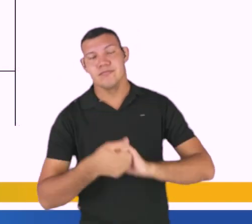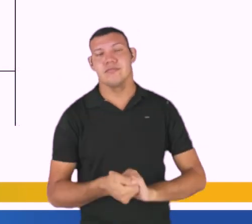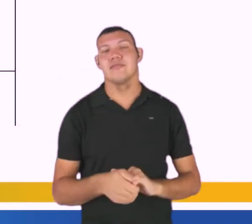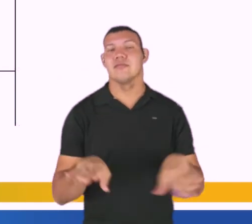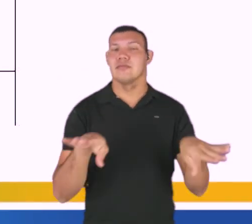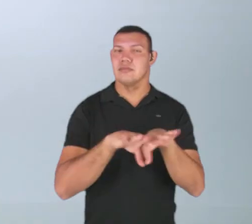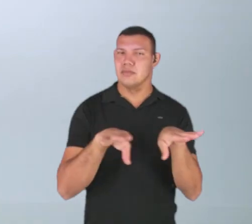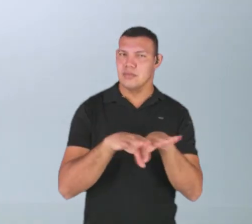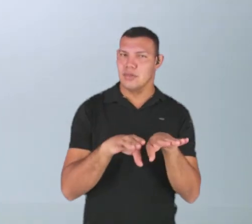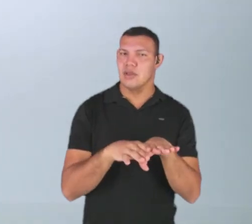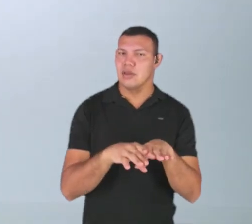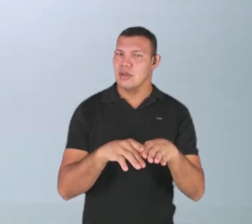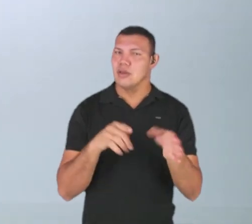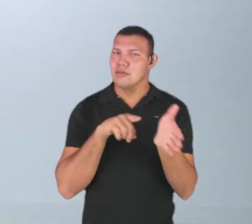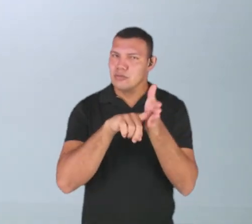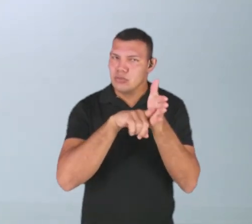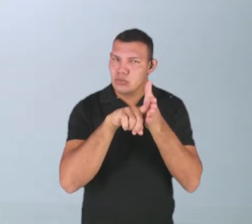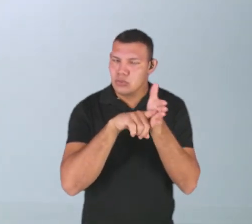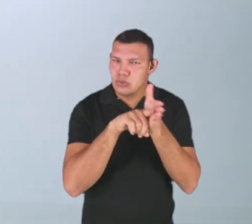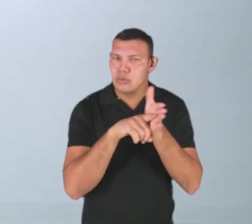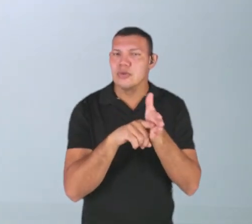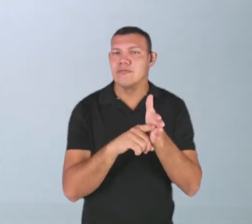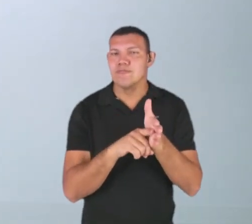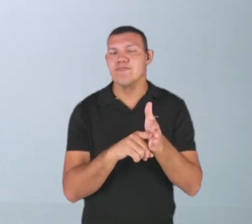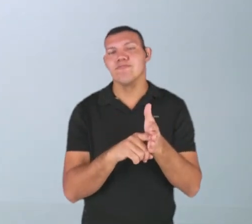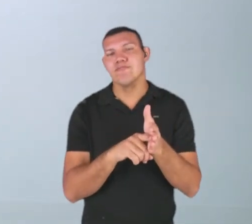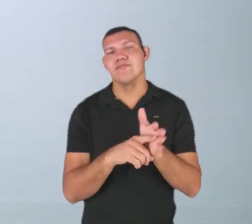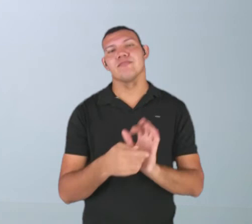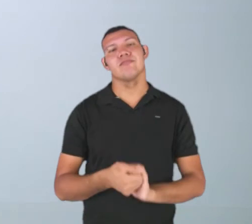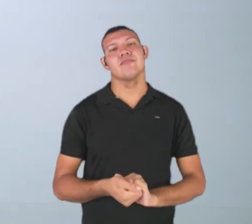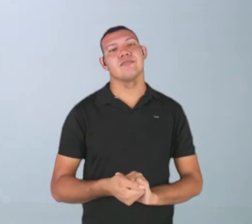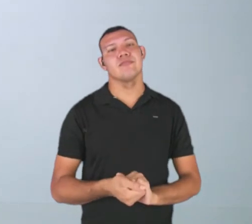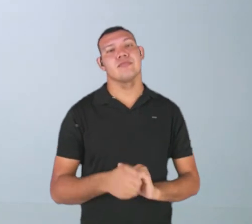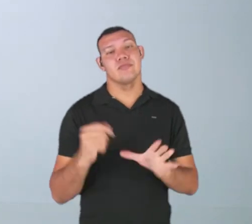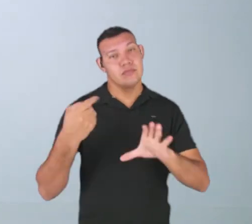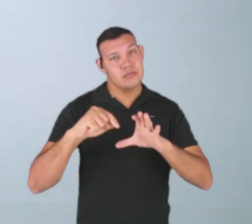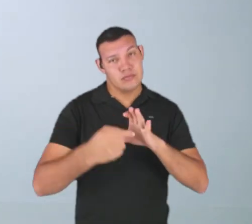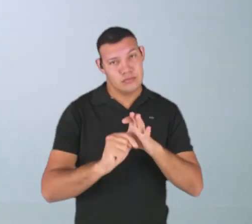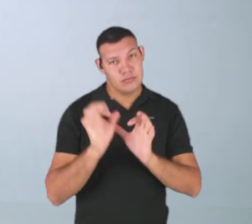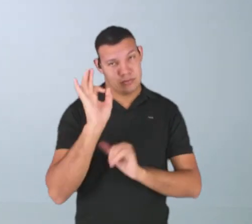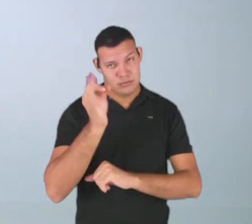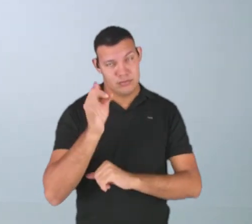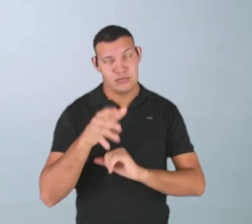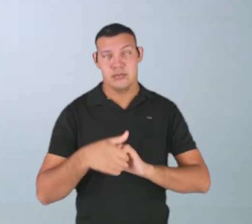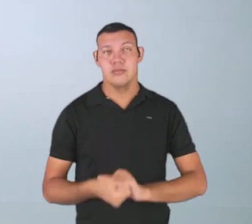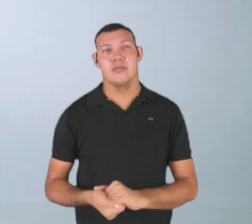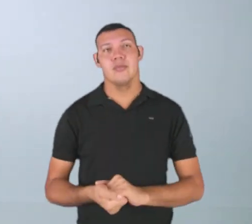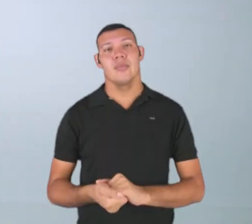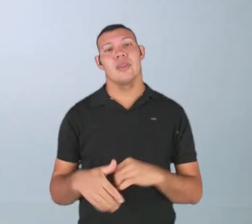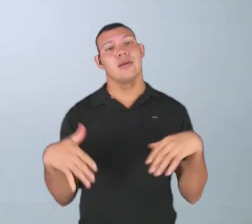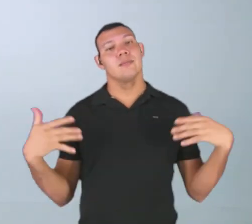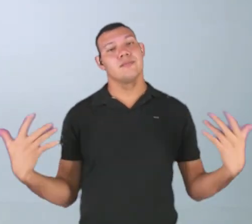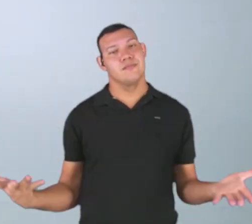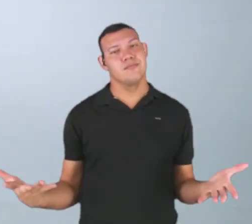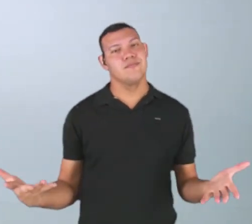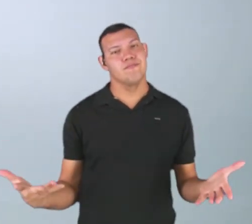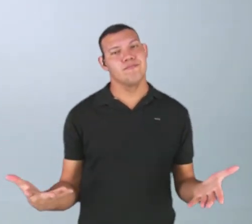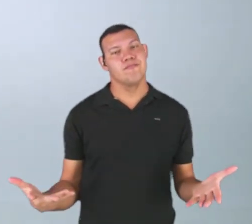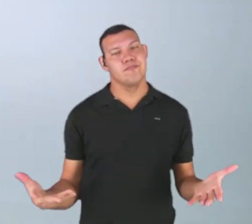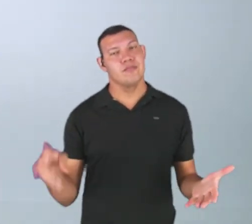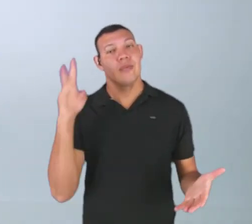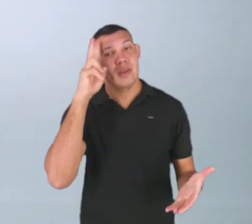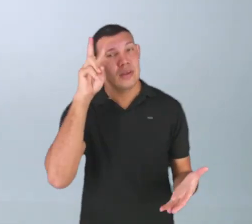isso também para agregar mais valores a esse conhecimento. Tá certo? Então, para não